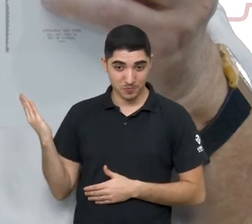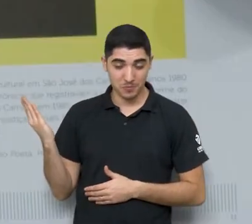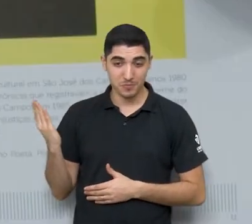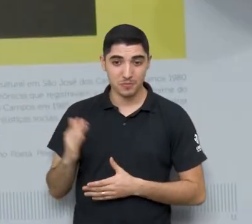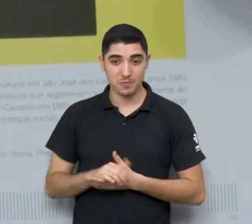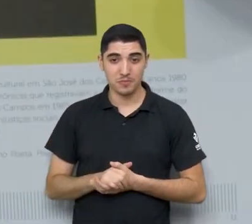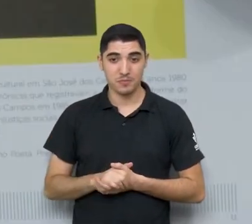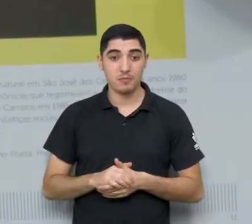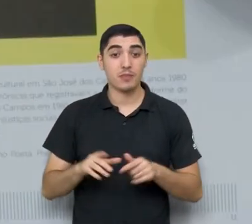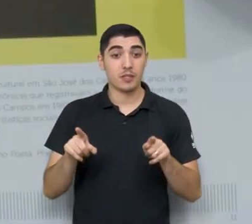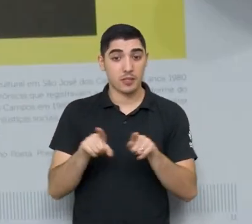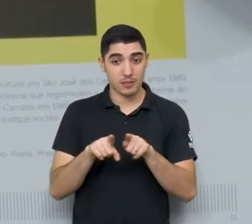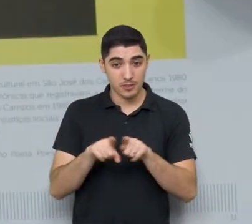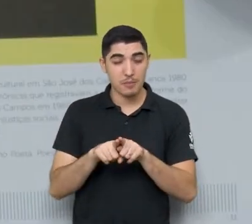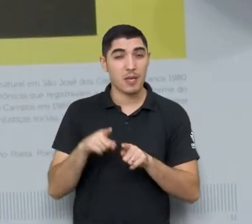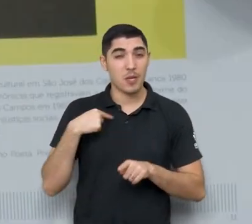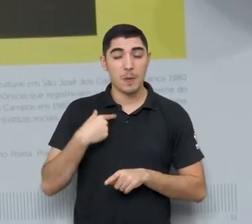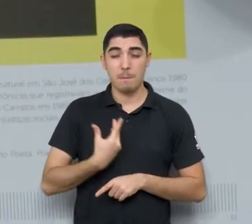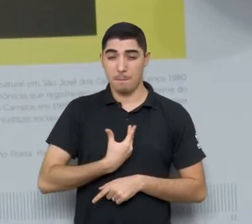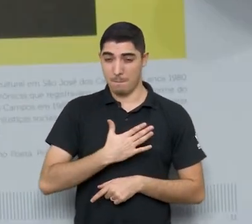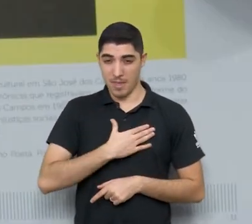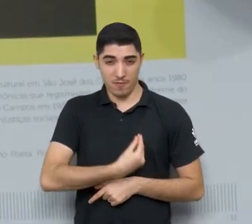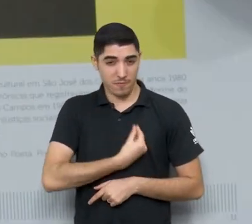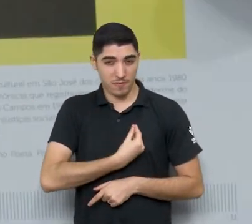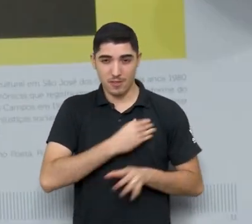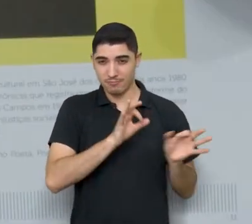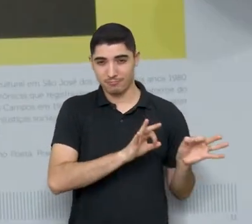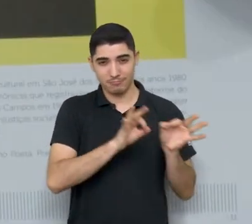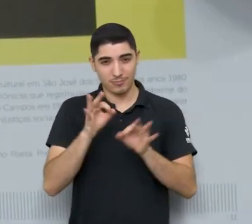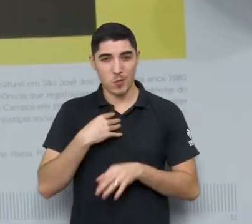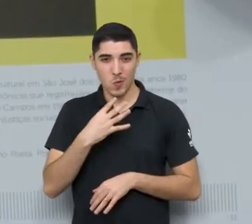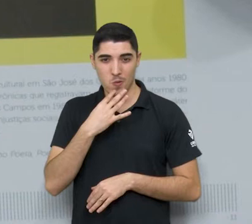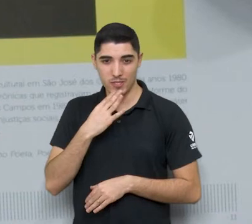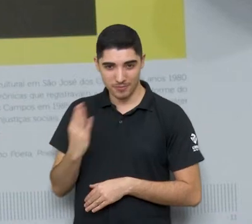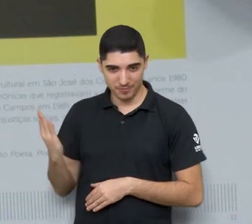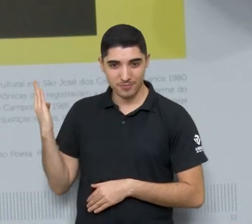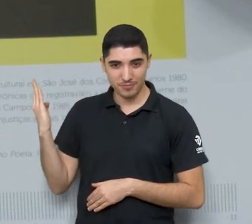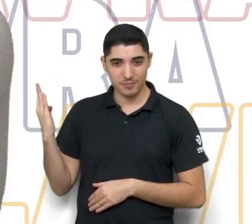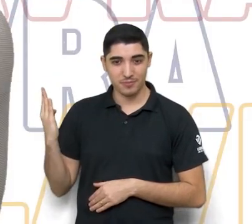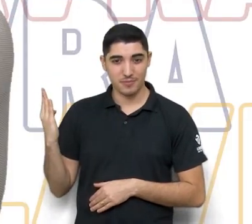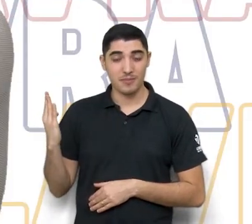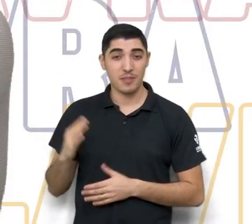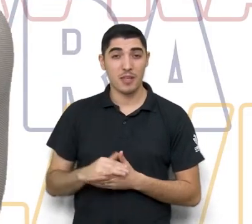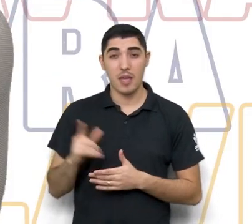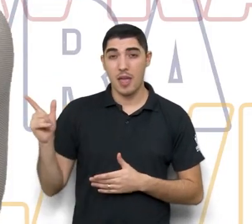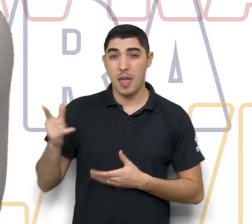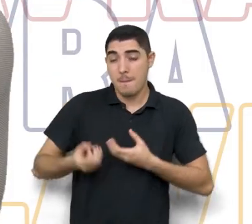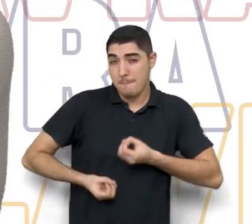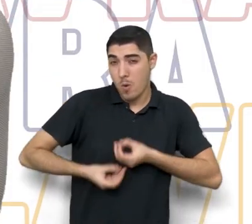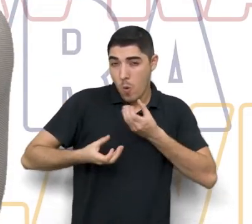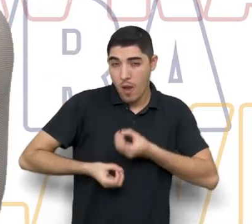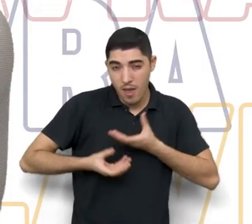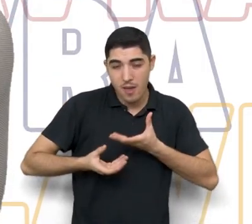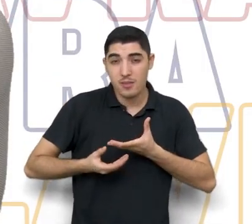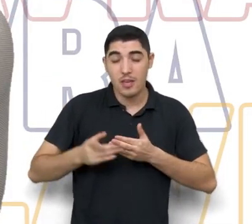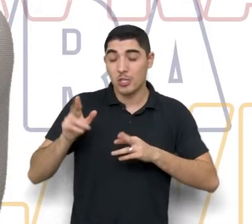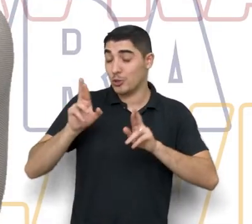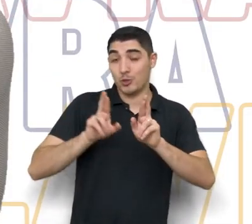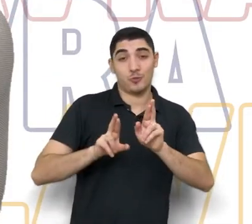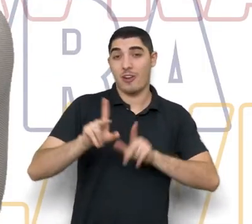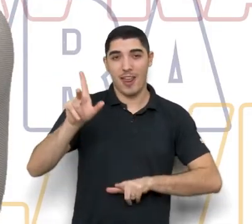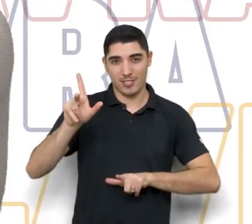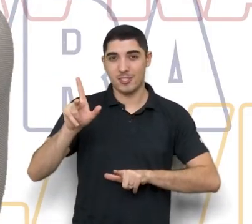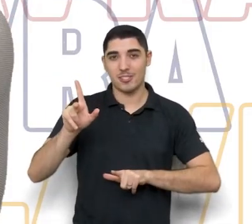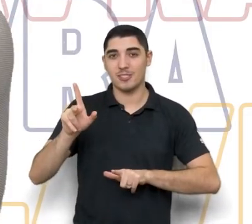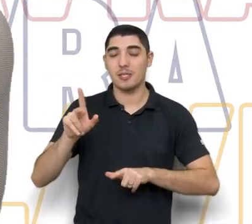ano que eu conheci em toda a minha vida, né? Ele era um poeta extremamente transgressor, não